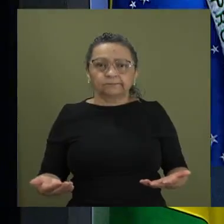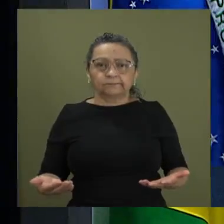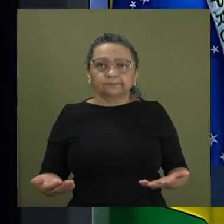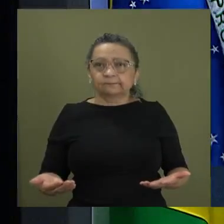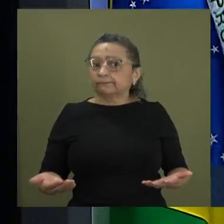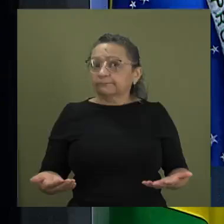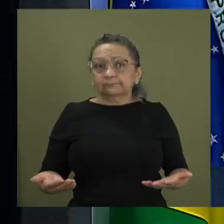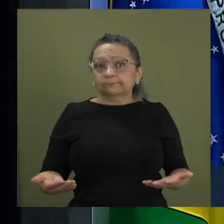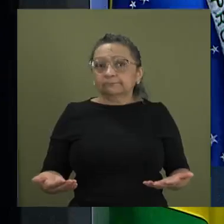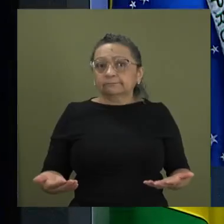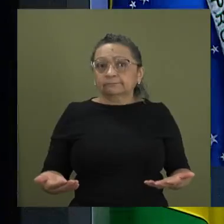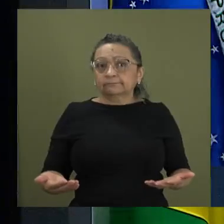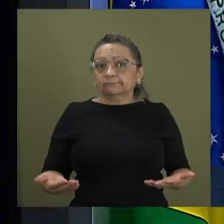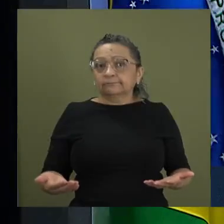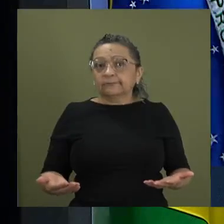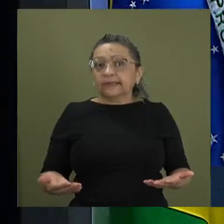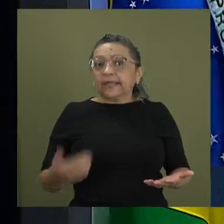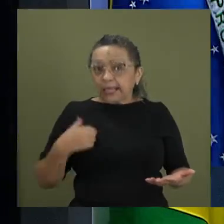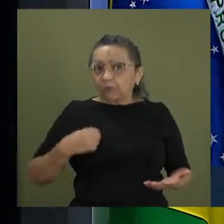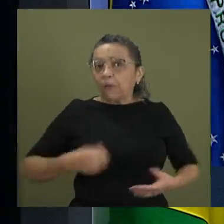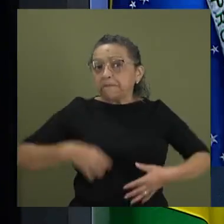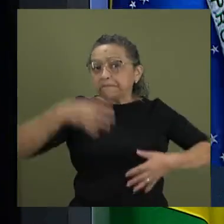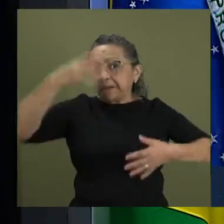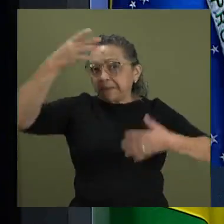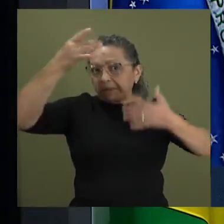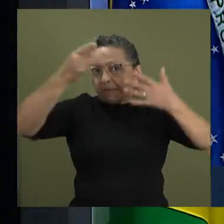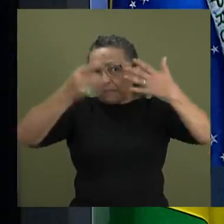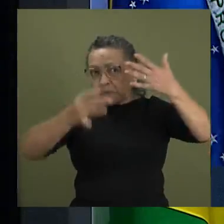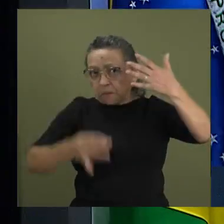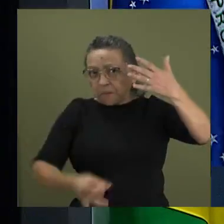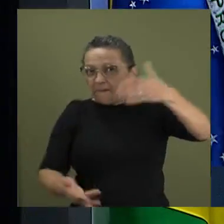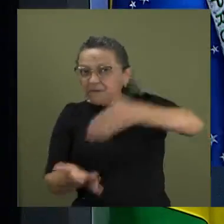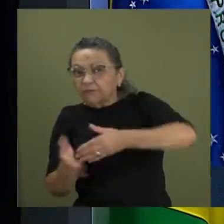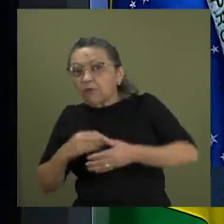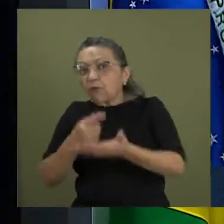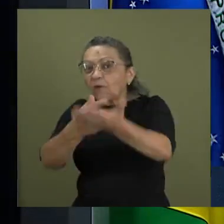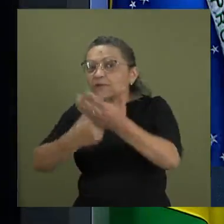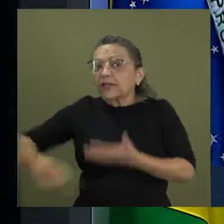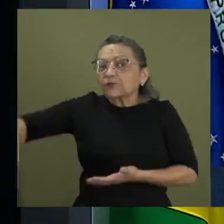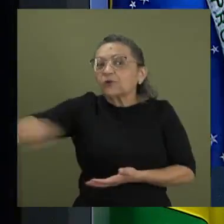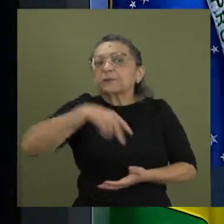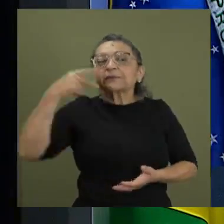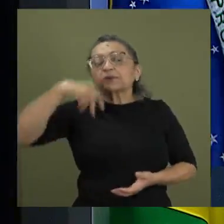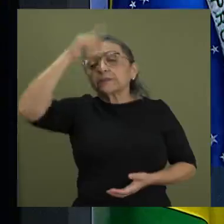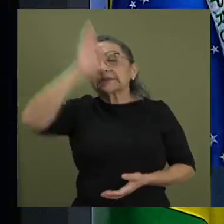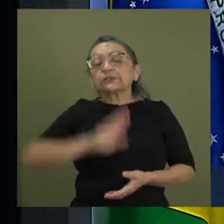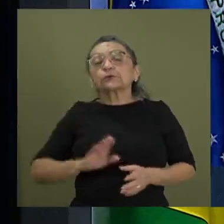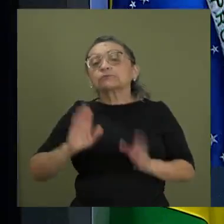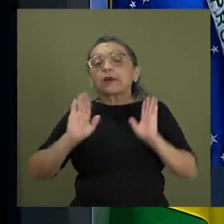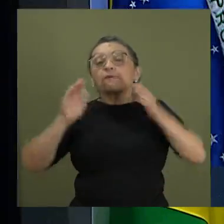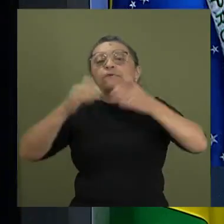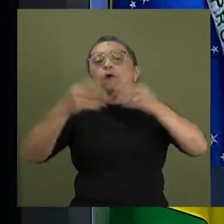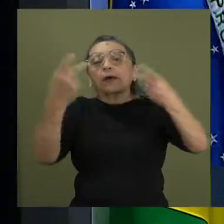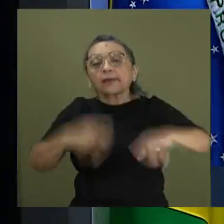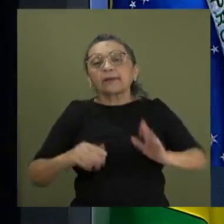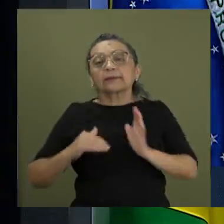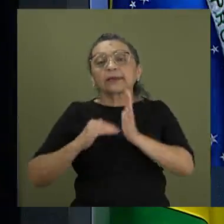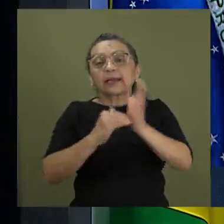e no final desse discurso eu vou fazer um convite aos parlamentares do Brasil, especialmente dessa